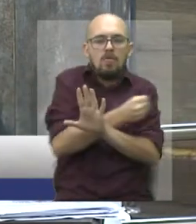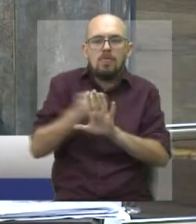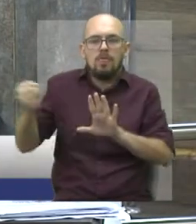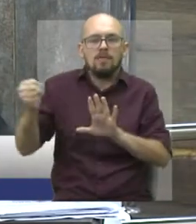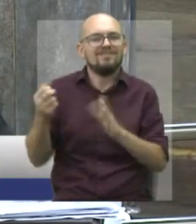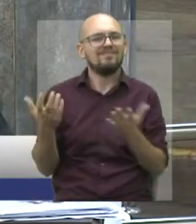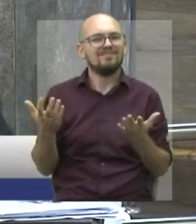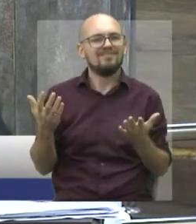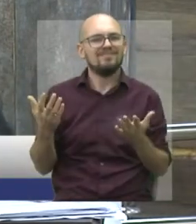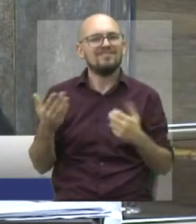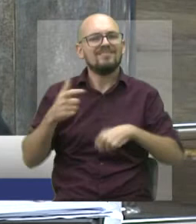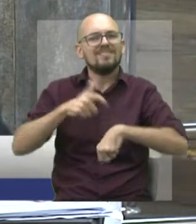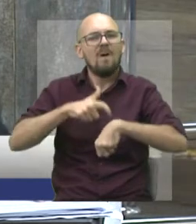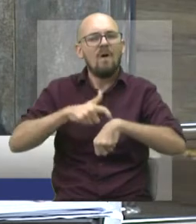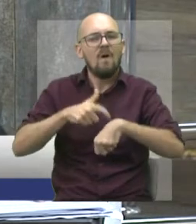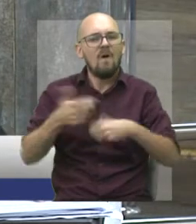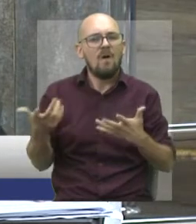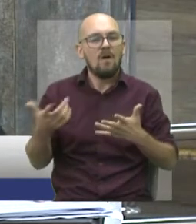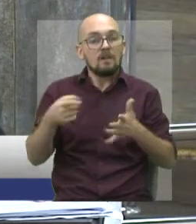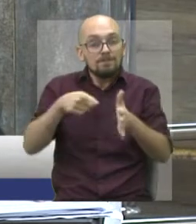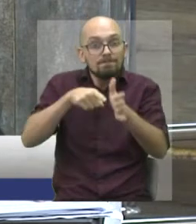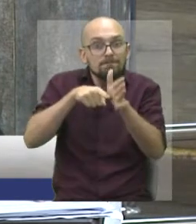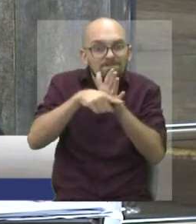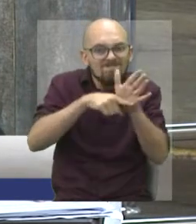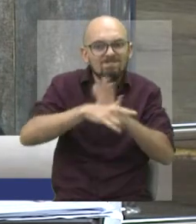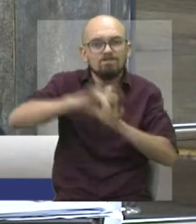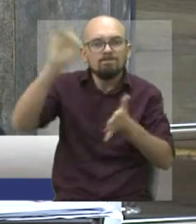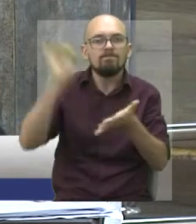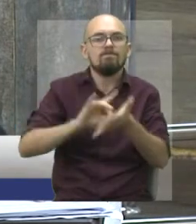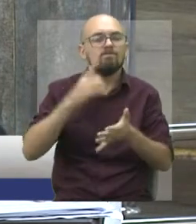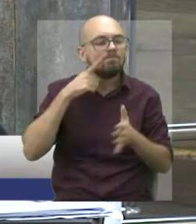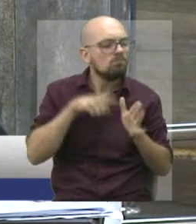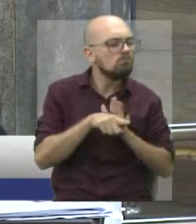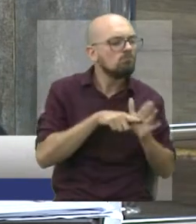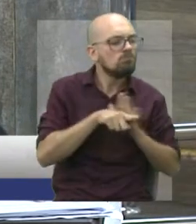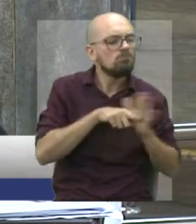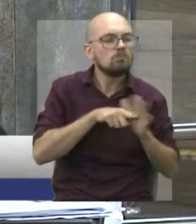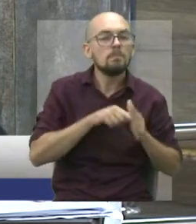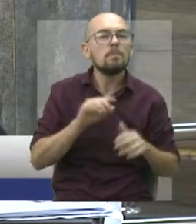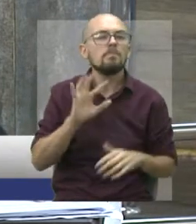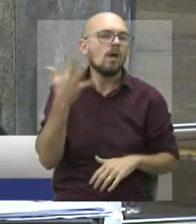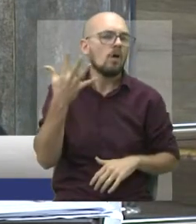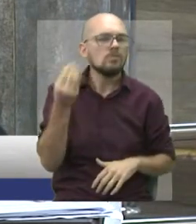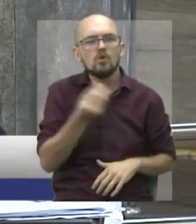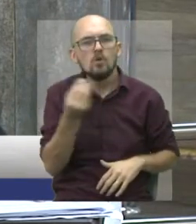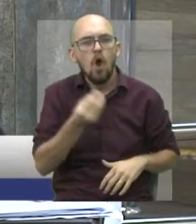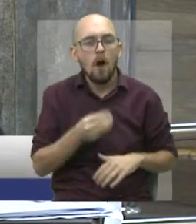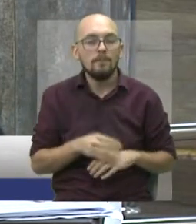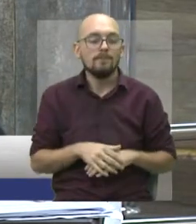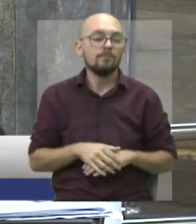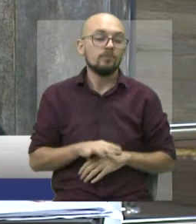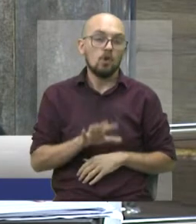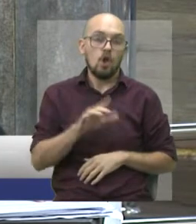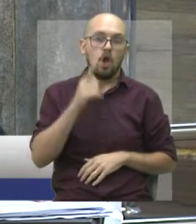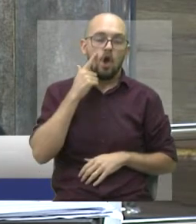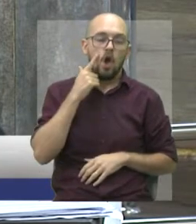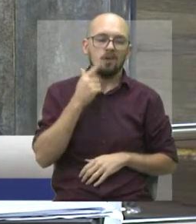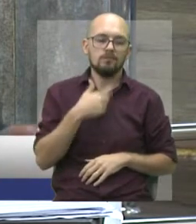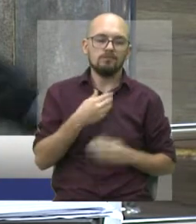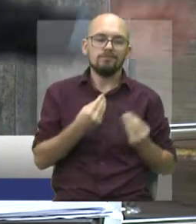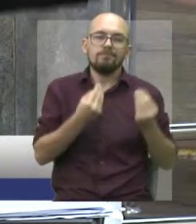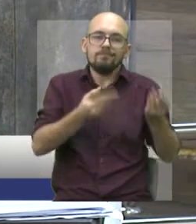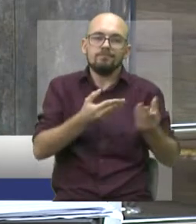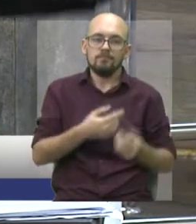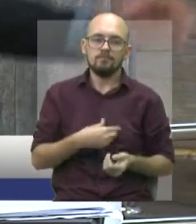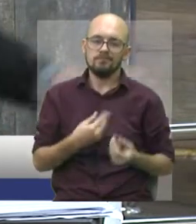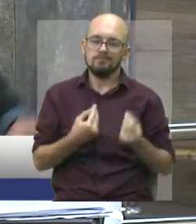Chega nessa hora de investigar, de levar a sério, o que que acontece? O senhor leva uma secretaria, o